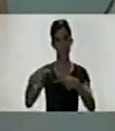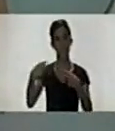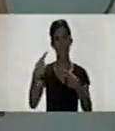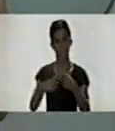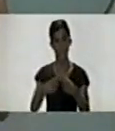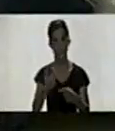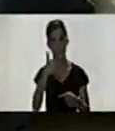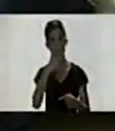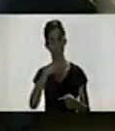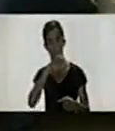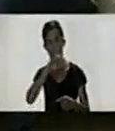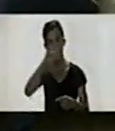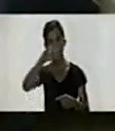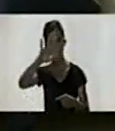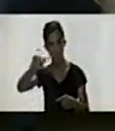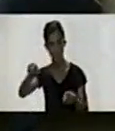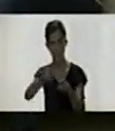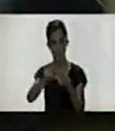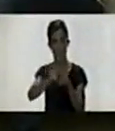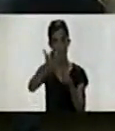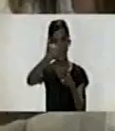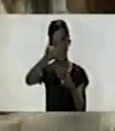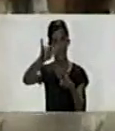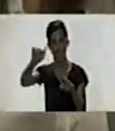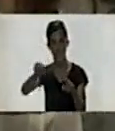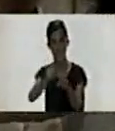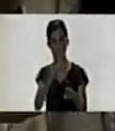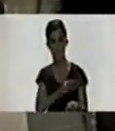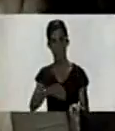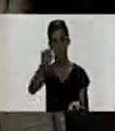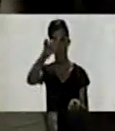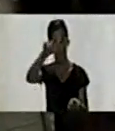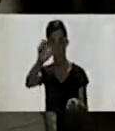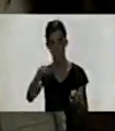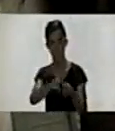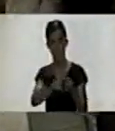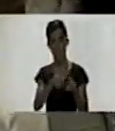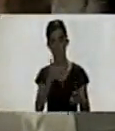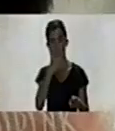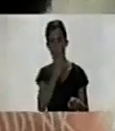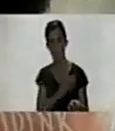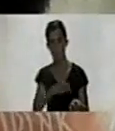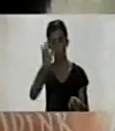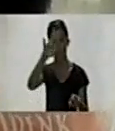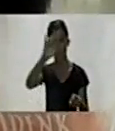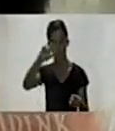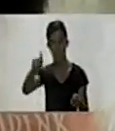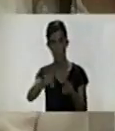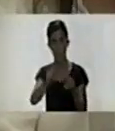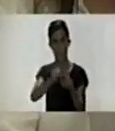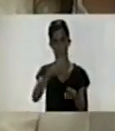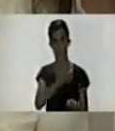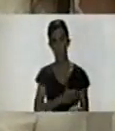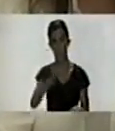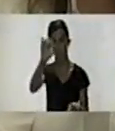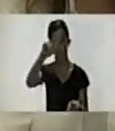na política? Esposa Márcia, minha mãe Luzia, minha caçulinha Alice, meu filho Rafael, minha filha Thalita.